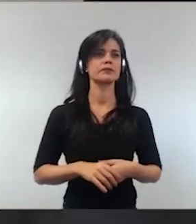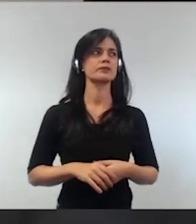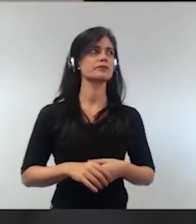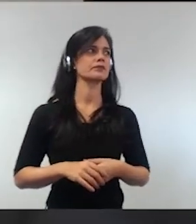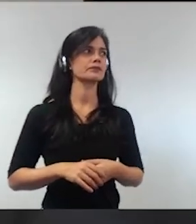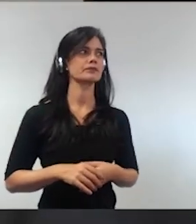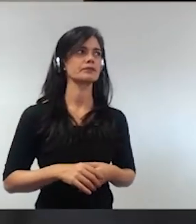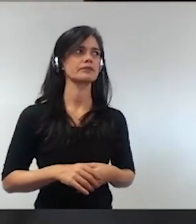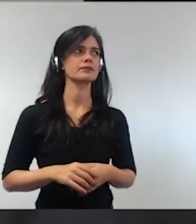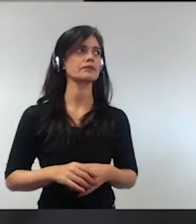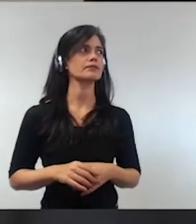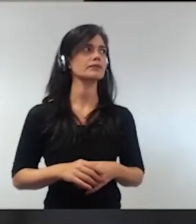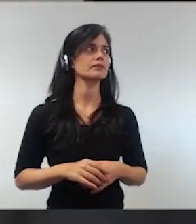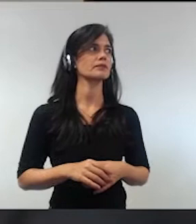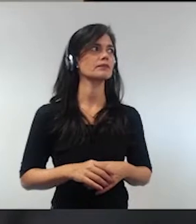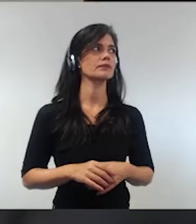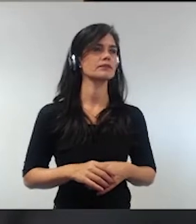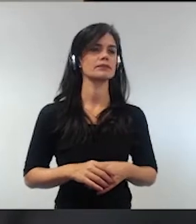Muito bem.